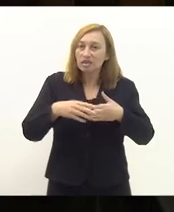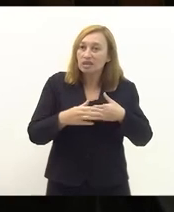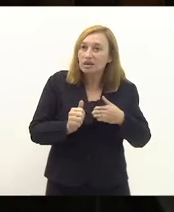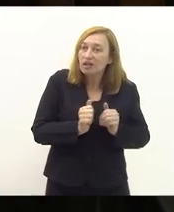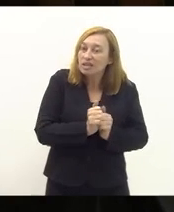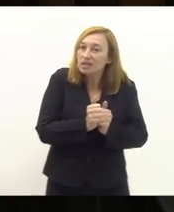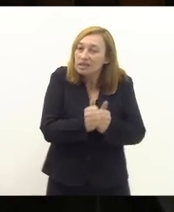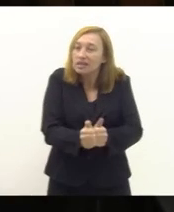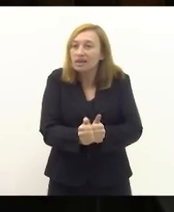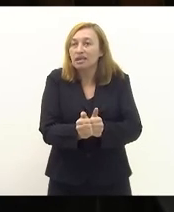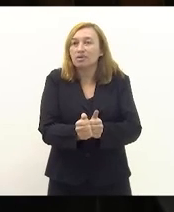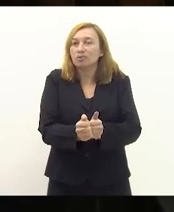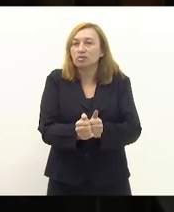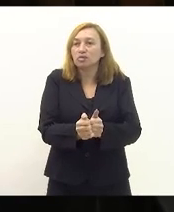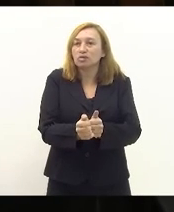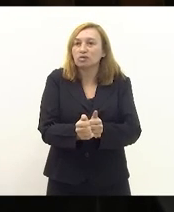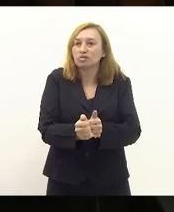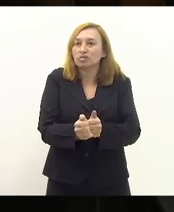segue